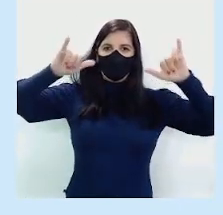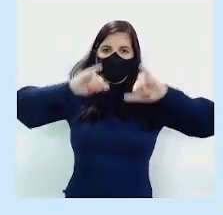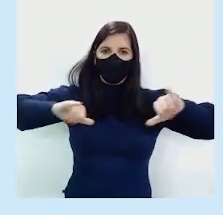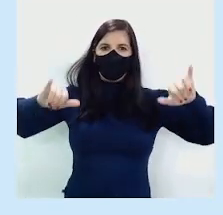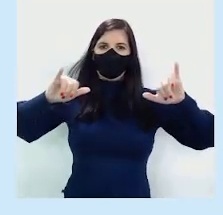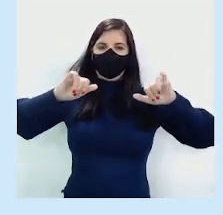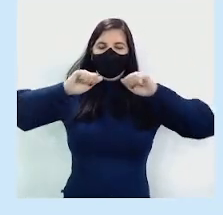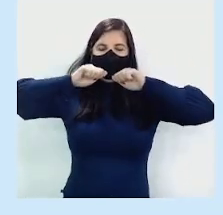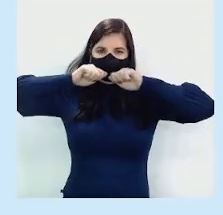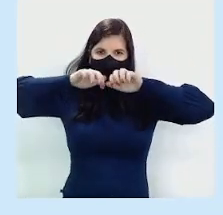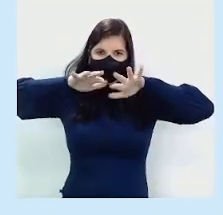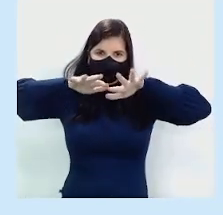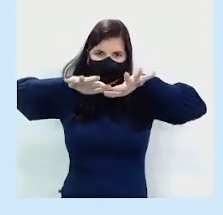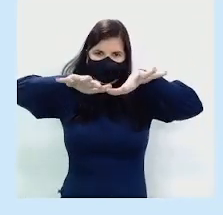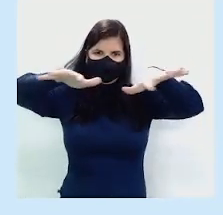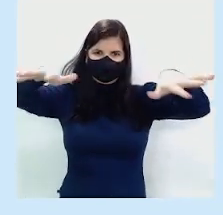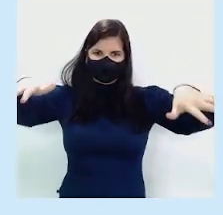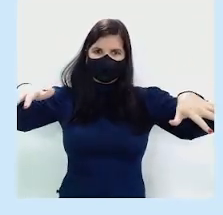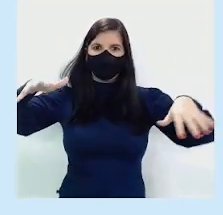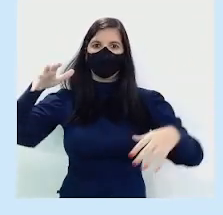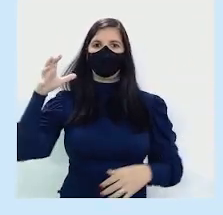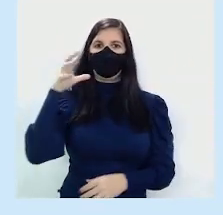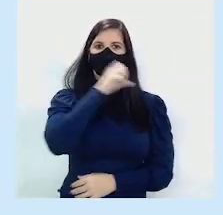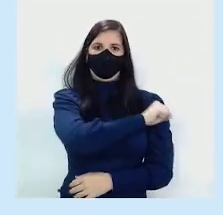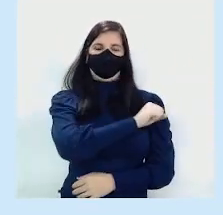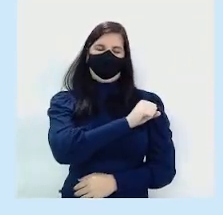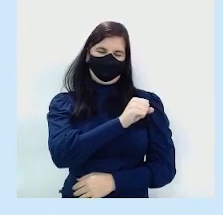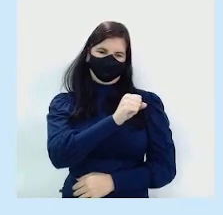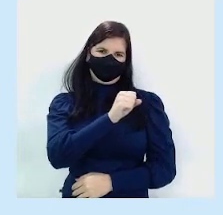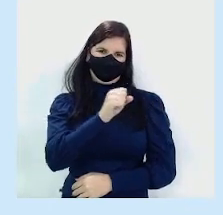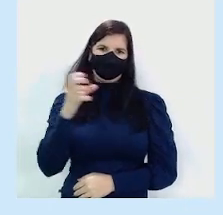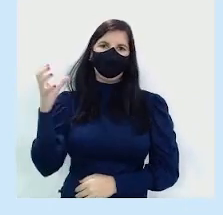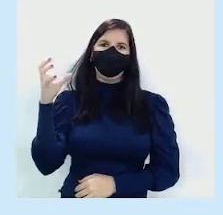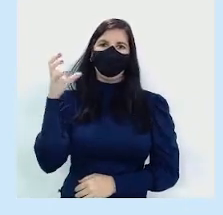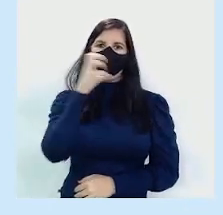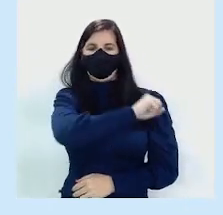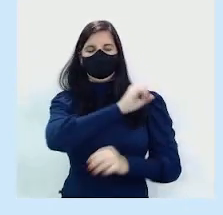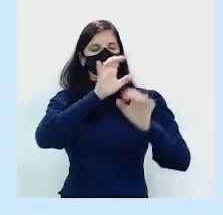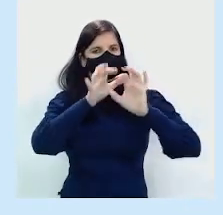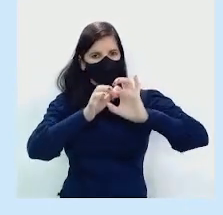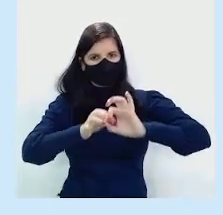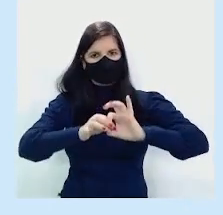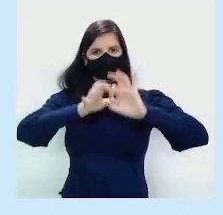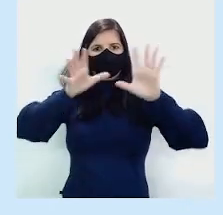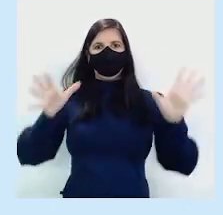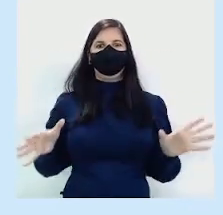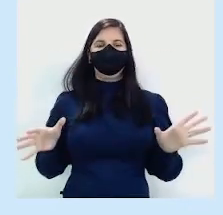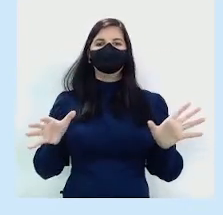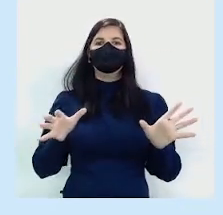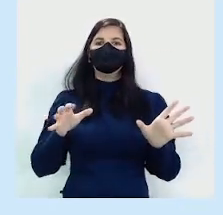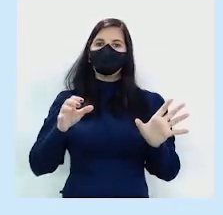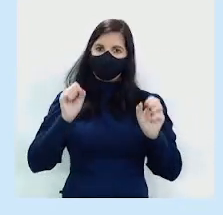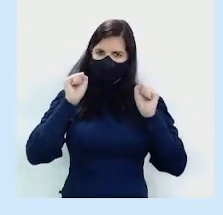são distribuídas de forma super fácil, de forma super livre, a gente pode ter contato